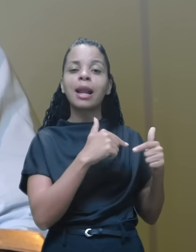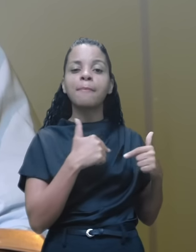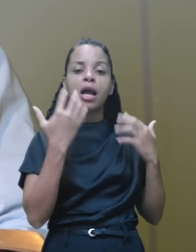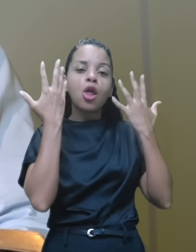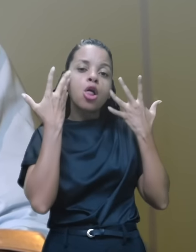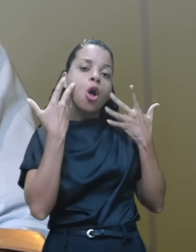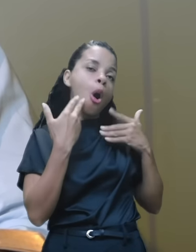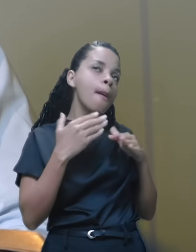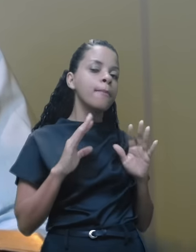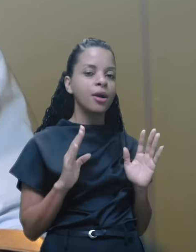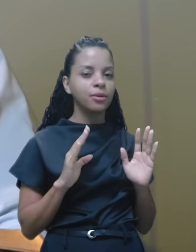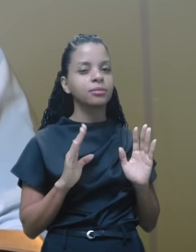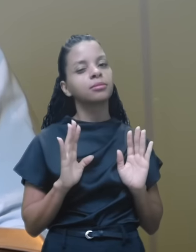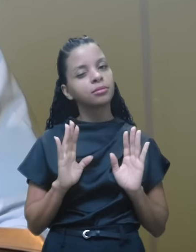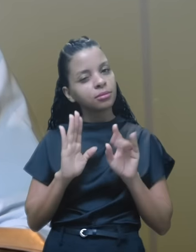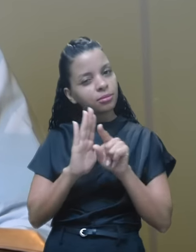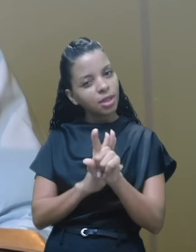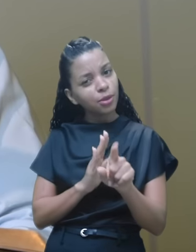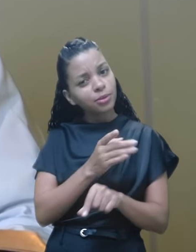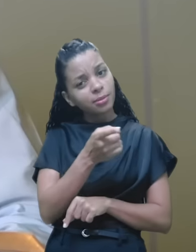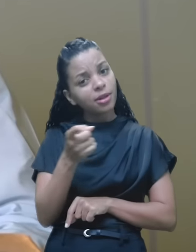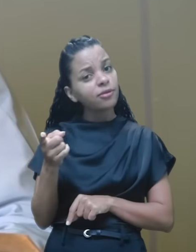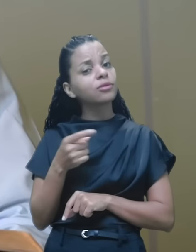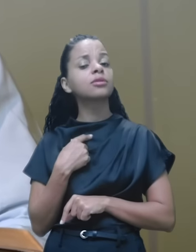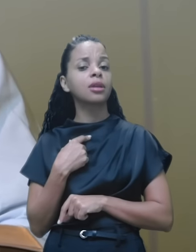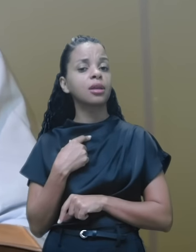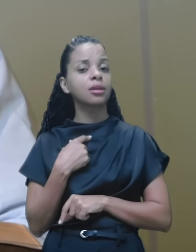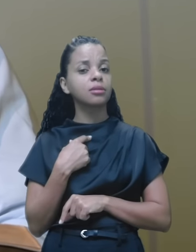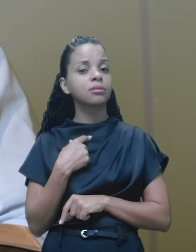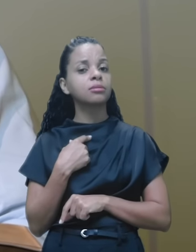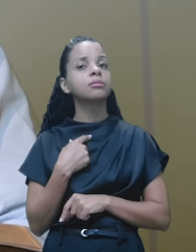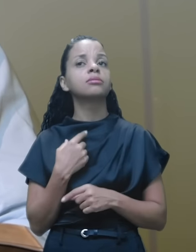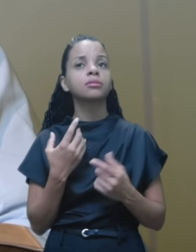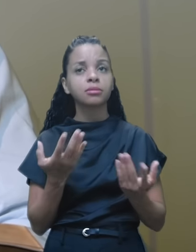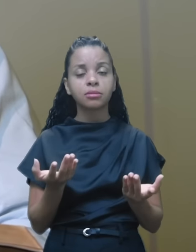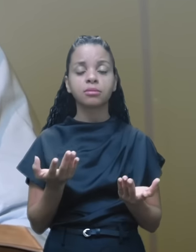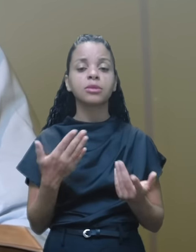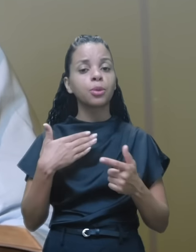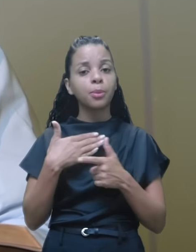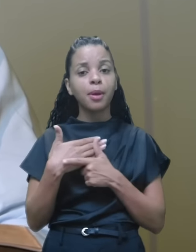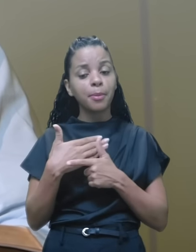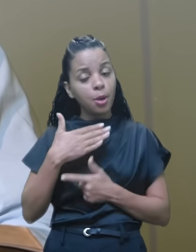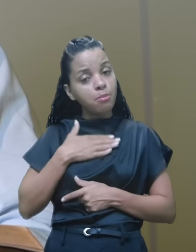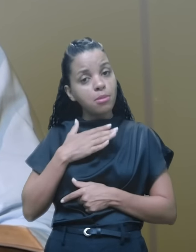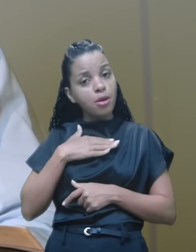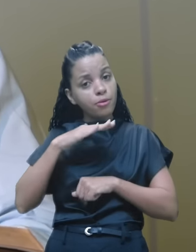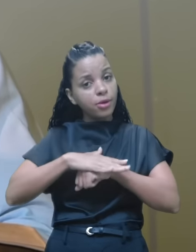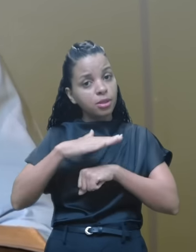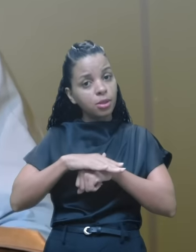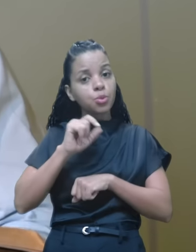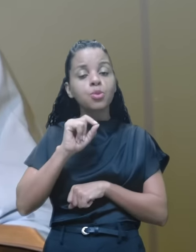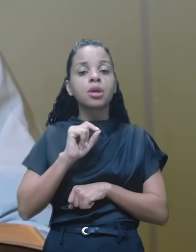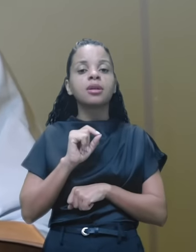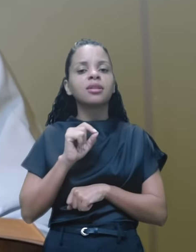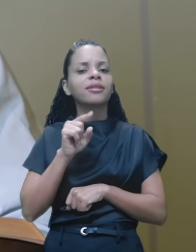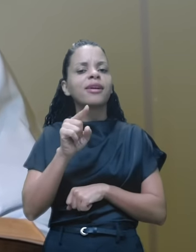maneira comum. Então eu faço um apelo para você aqui, né? Vou me antecipar um pedacinho do papel aqui do Adriano. Não